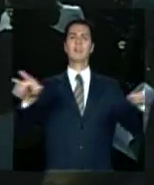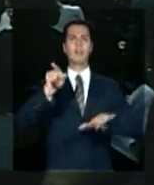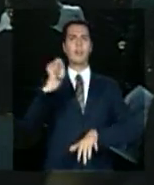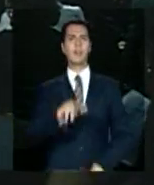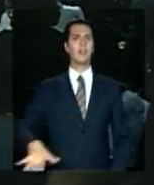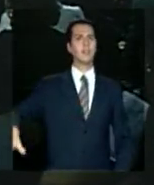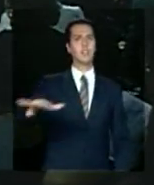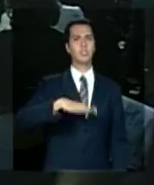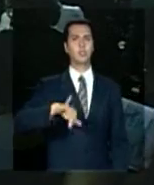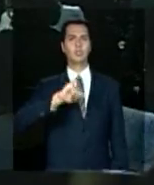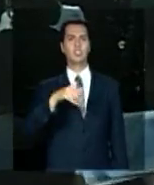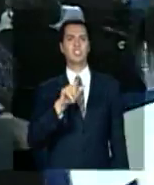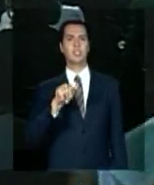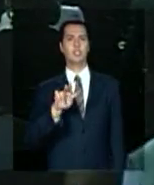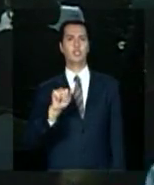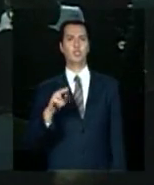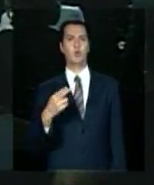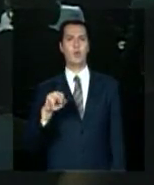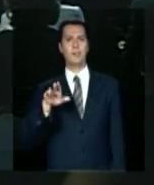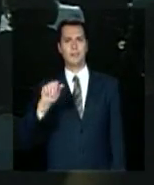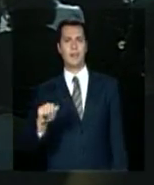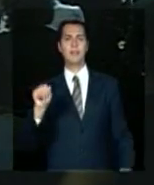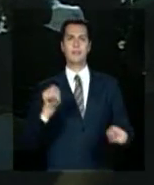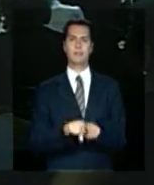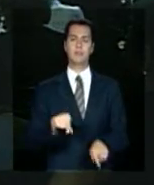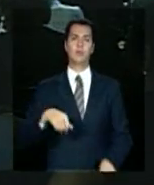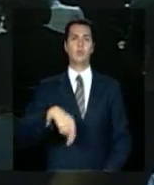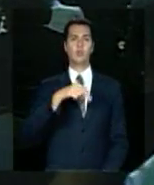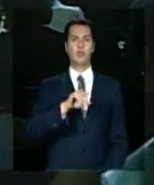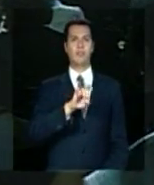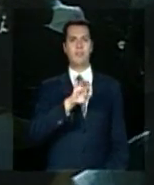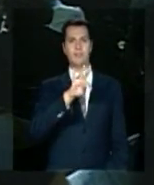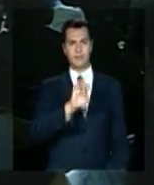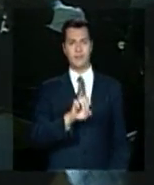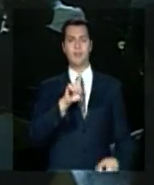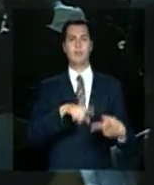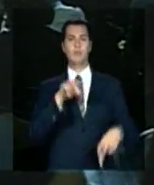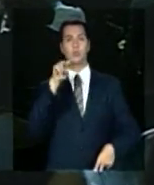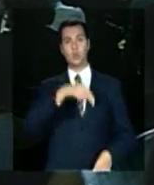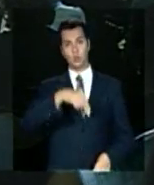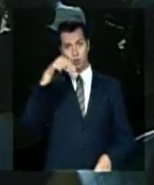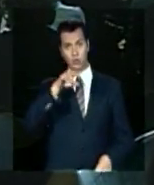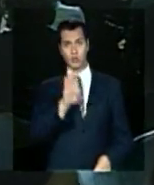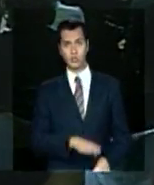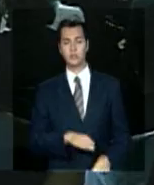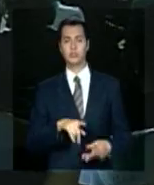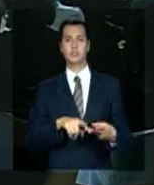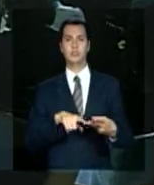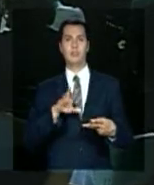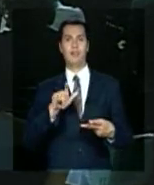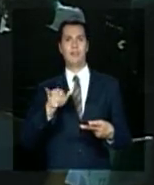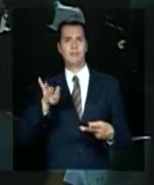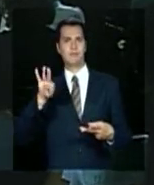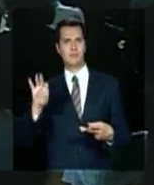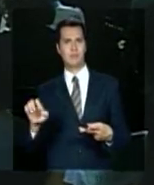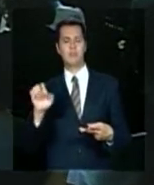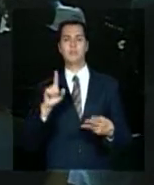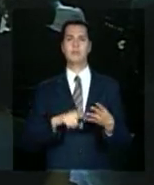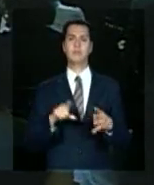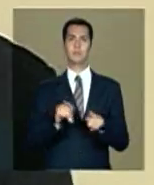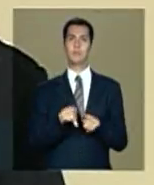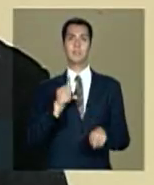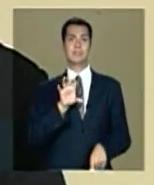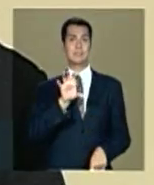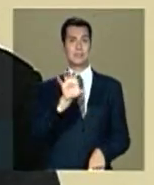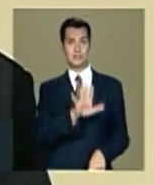Jequitinhonha na região Nordeste de Minas para região norte de Minas para região Leste de Minas o conjunto do